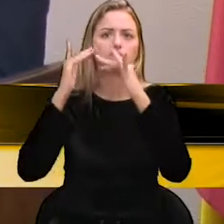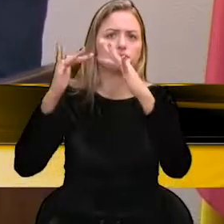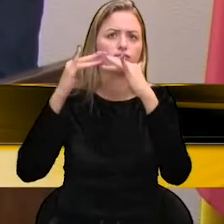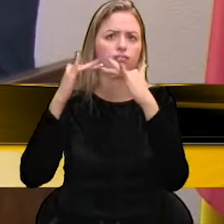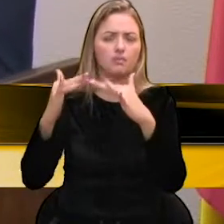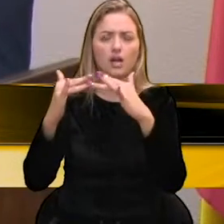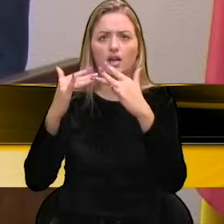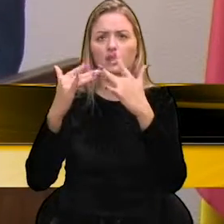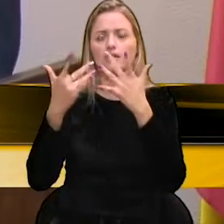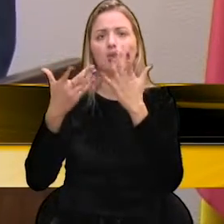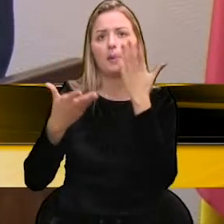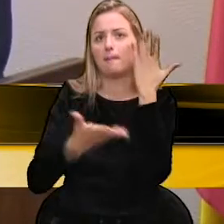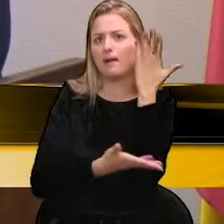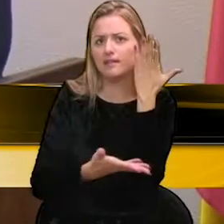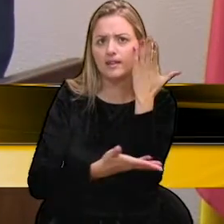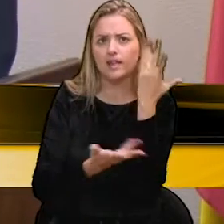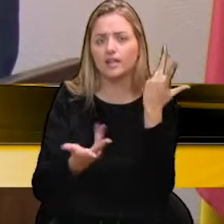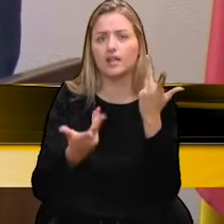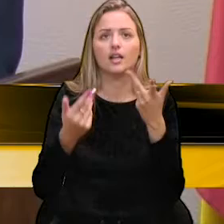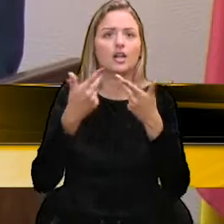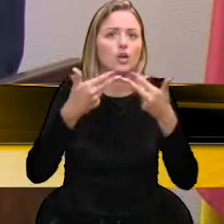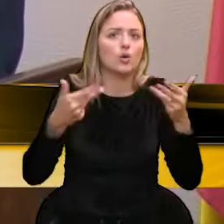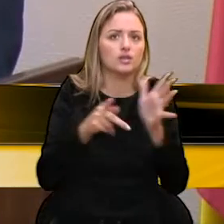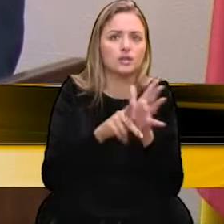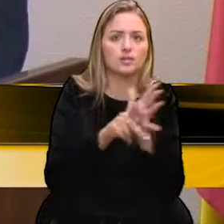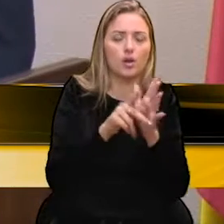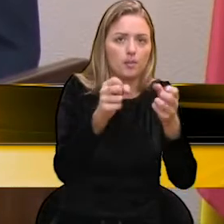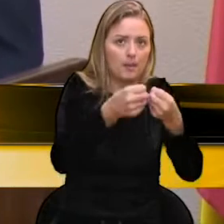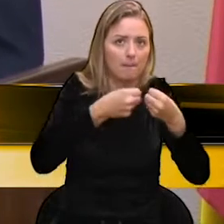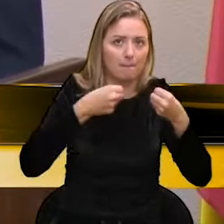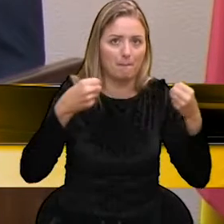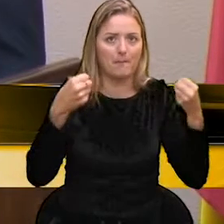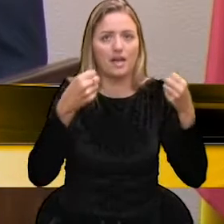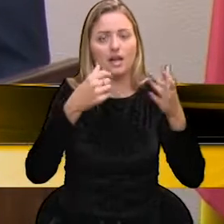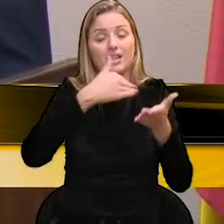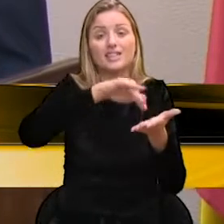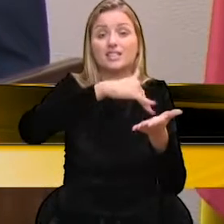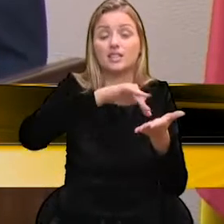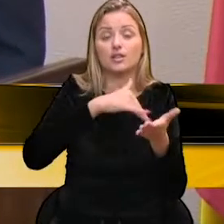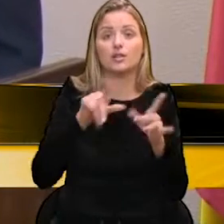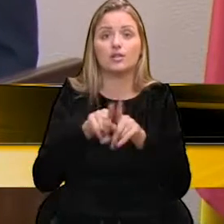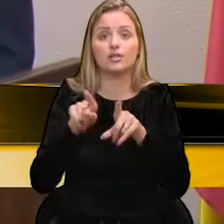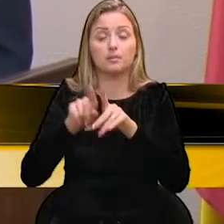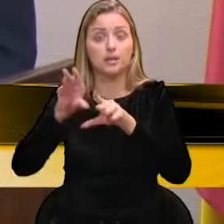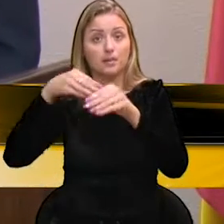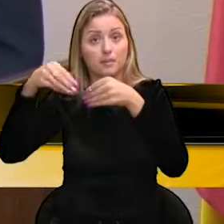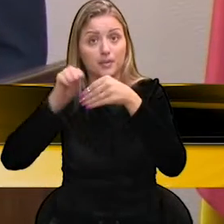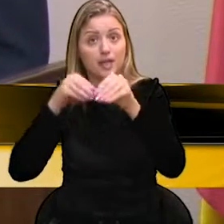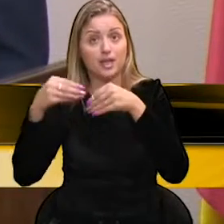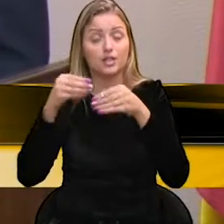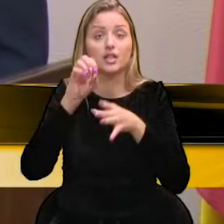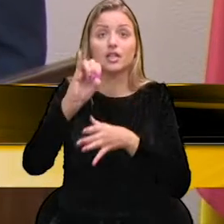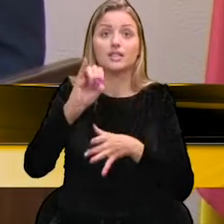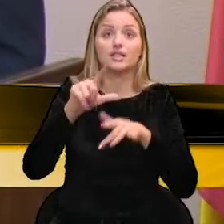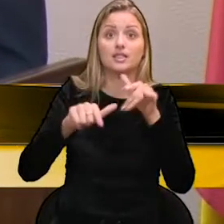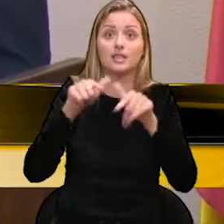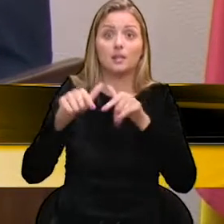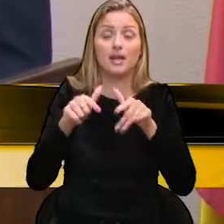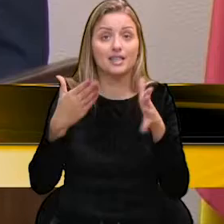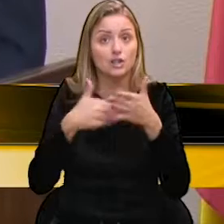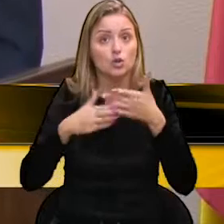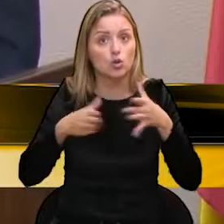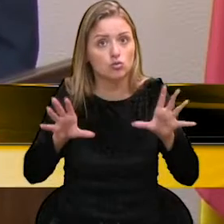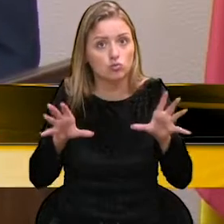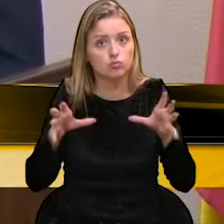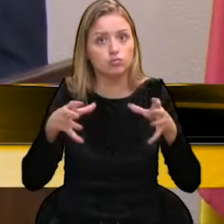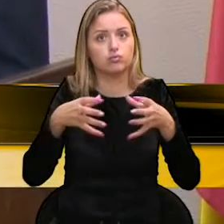de energia, né, equipamentos de escritório, plástico, que se fossem trabalhar de uma maneira em rede, juntamente